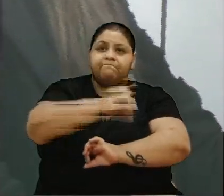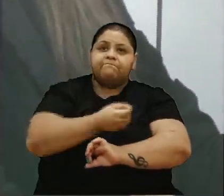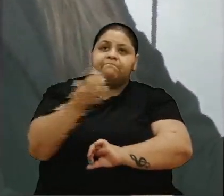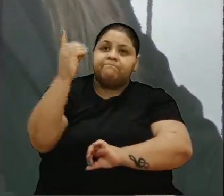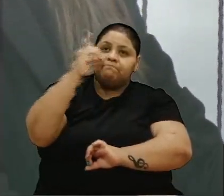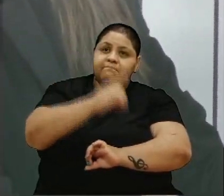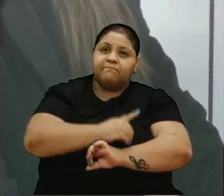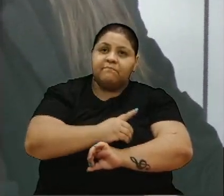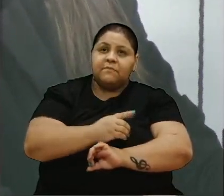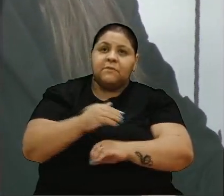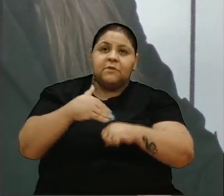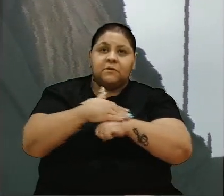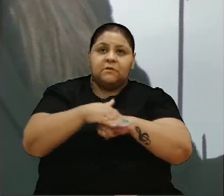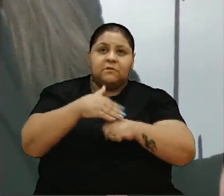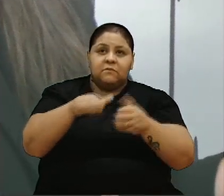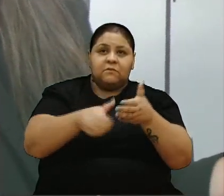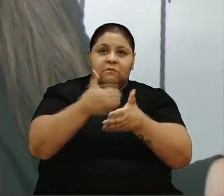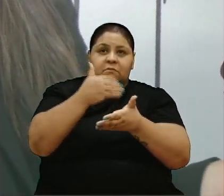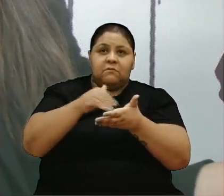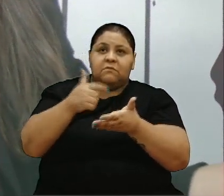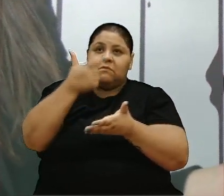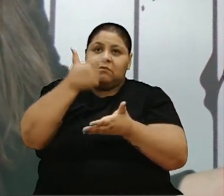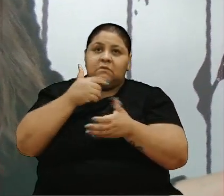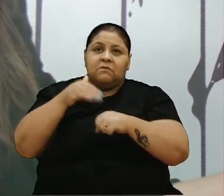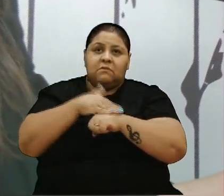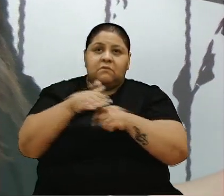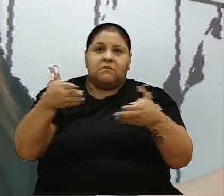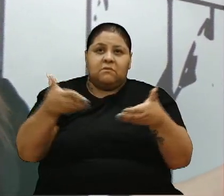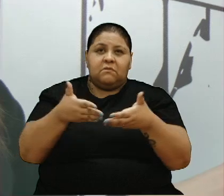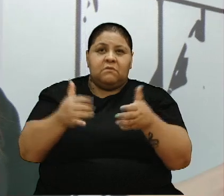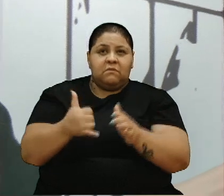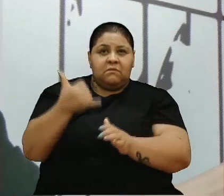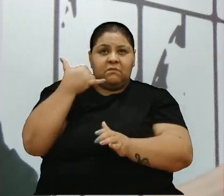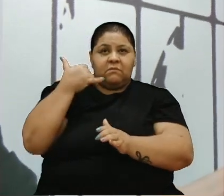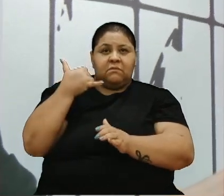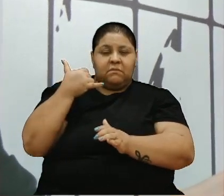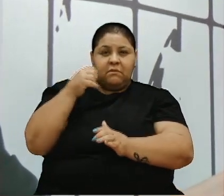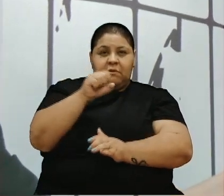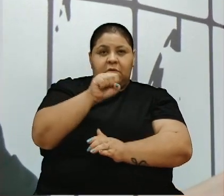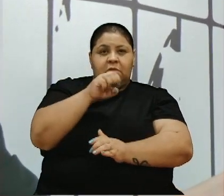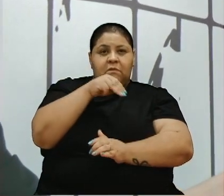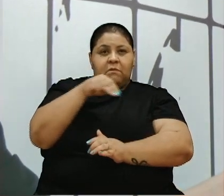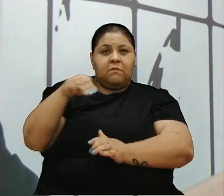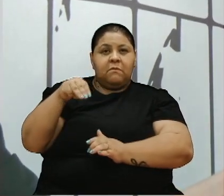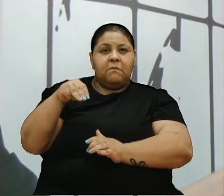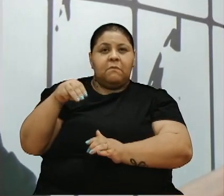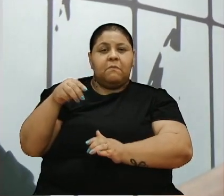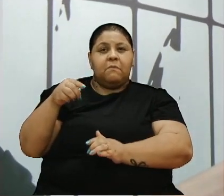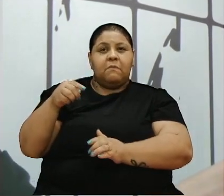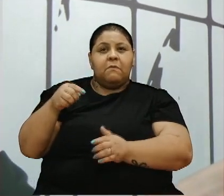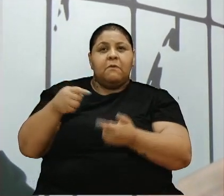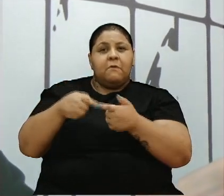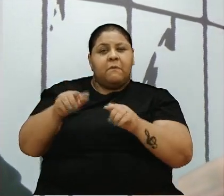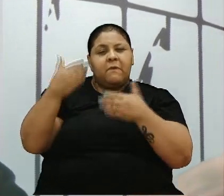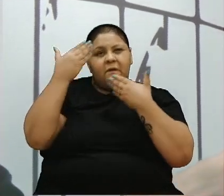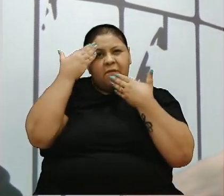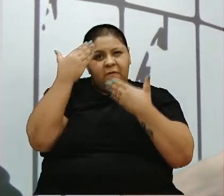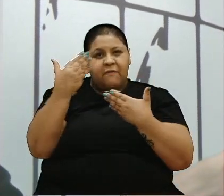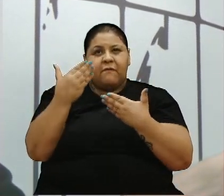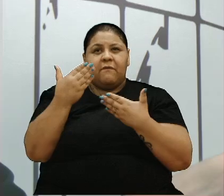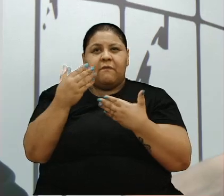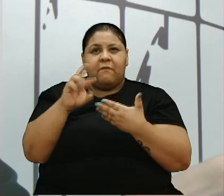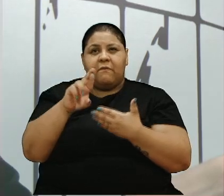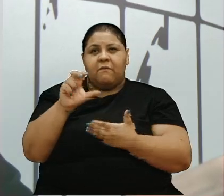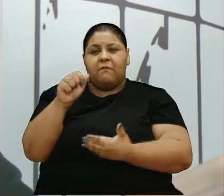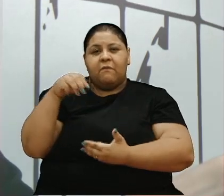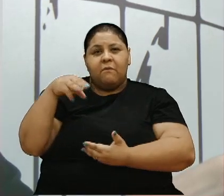Bom dia, eu ainda não conversei melhor com o secretário, acho que eu vou conversar com ele agora, vou até ligar para o secretário da SEMA, mas aqui queria agradecer ao Ramon, na